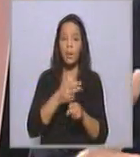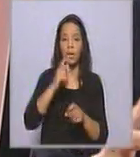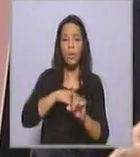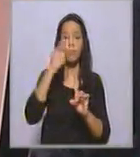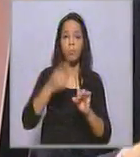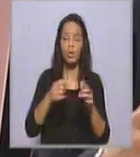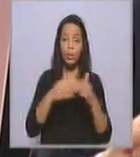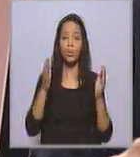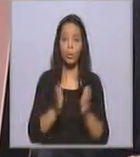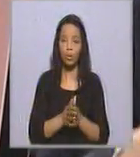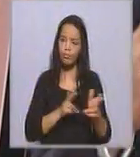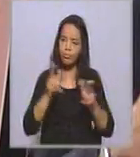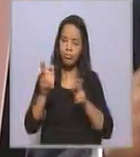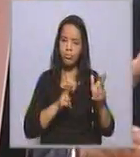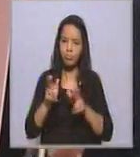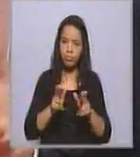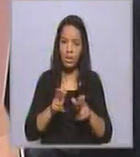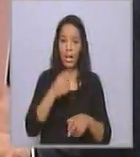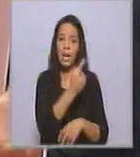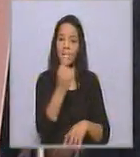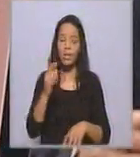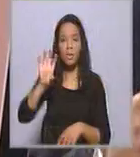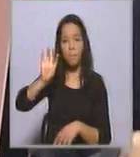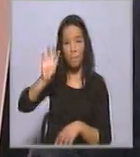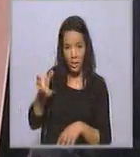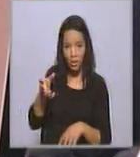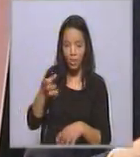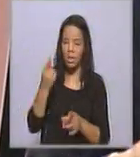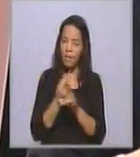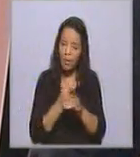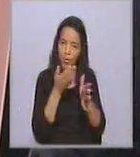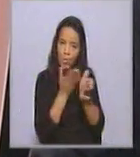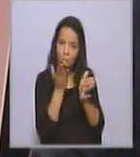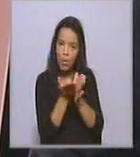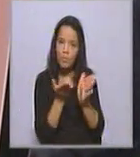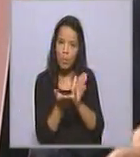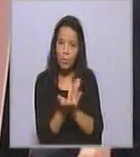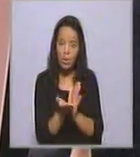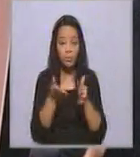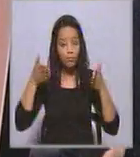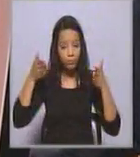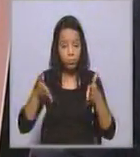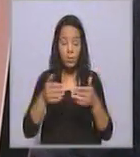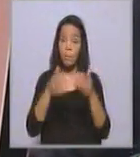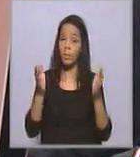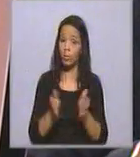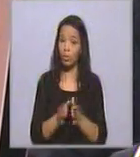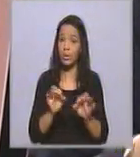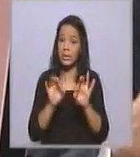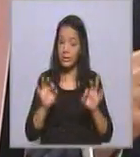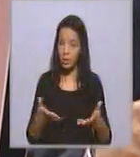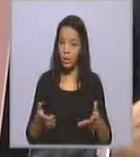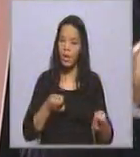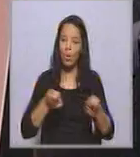vai aos países? Com microeventos, temos embaixadores em cada país, com critérios e um regulamento específico. Para todos, igual para todos. Exatamente. É? Eles organizam